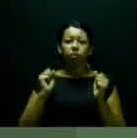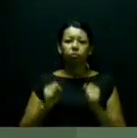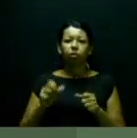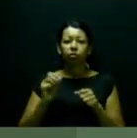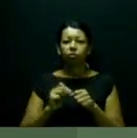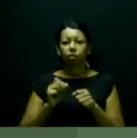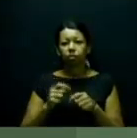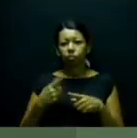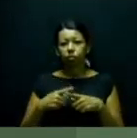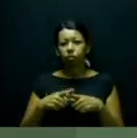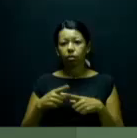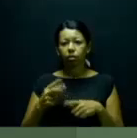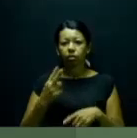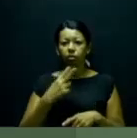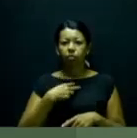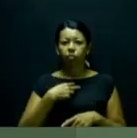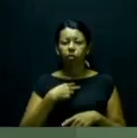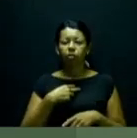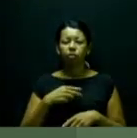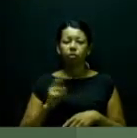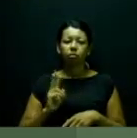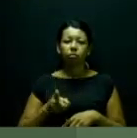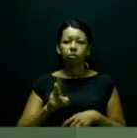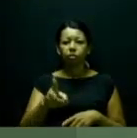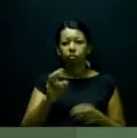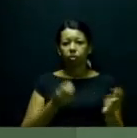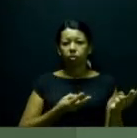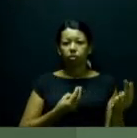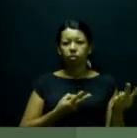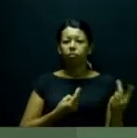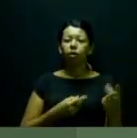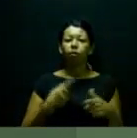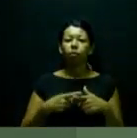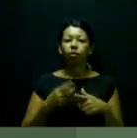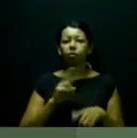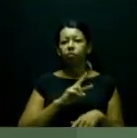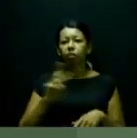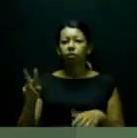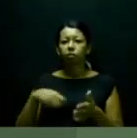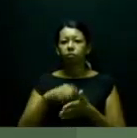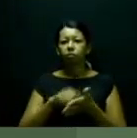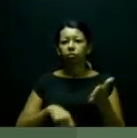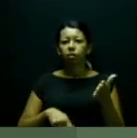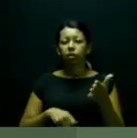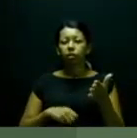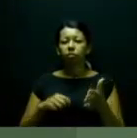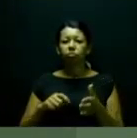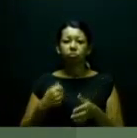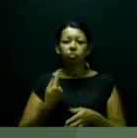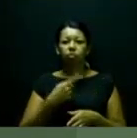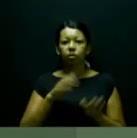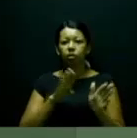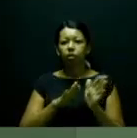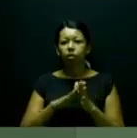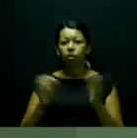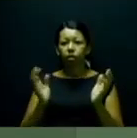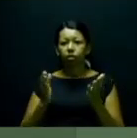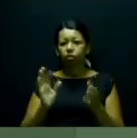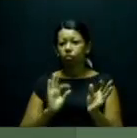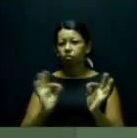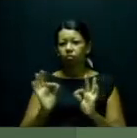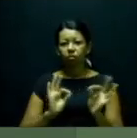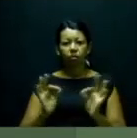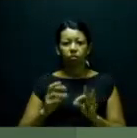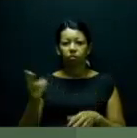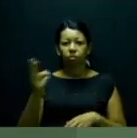fazer, porque o que não pode ficar é do jeito que está. Porque está se vencendo o contrato aí, vereador César, e a gente até agora não tem uma resposta. Para